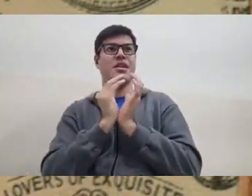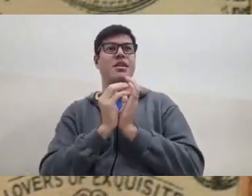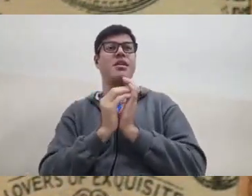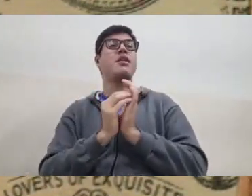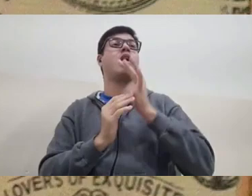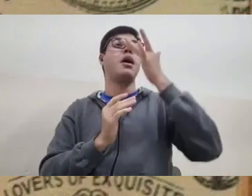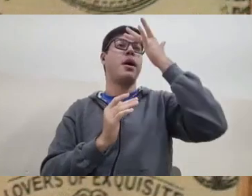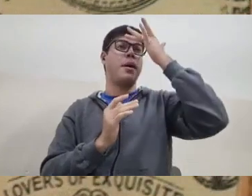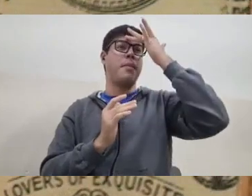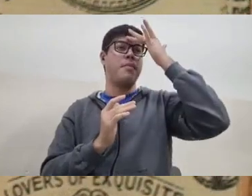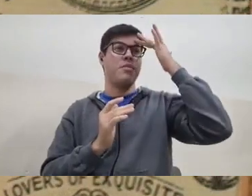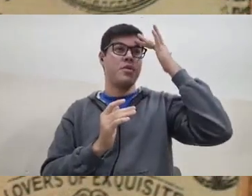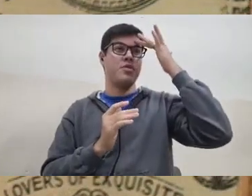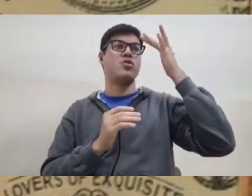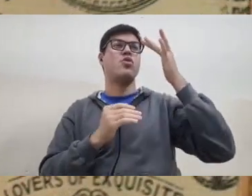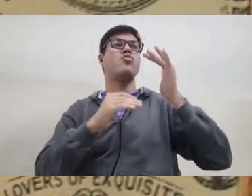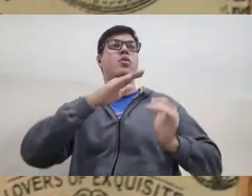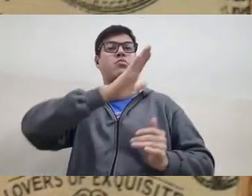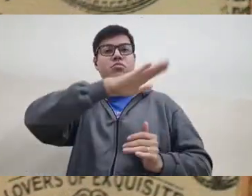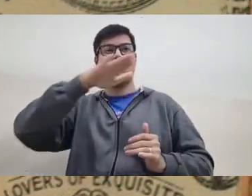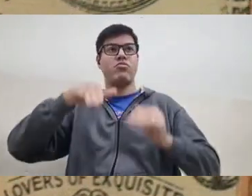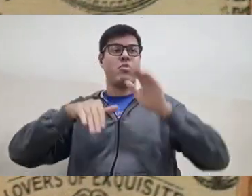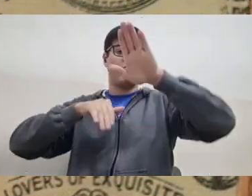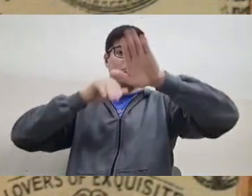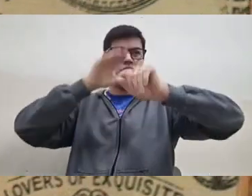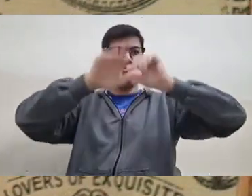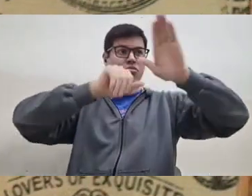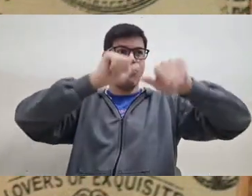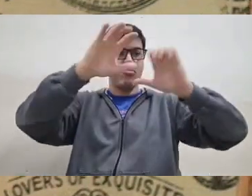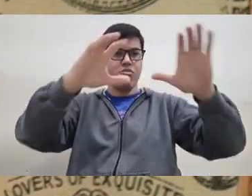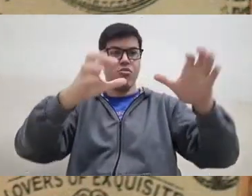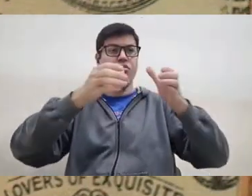e nós temos um menino Espetacular